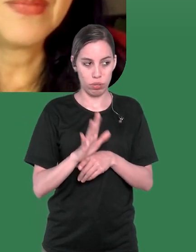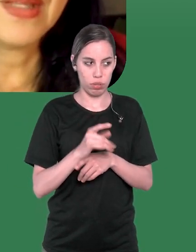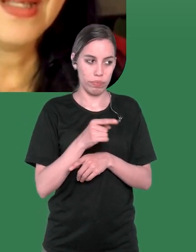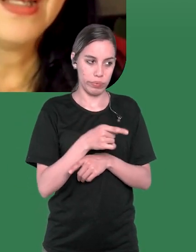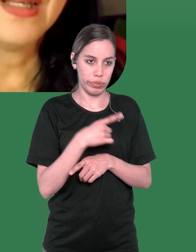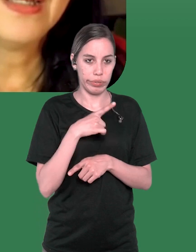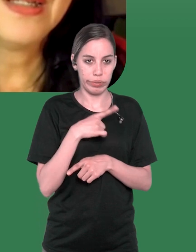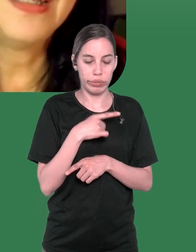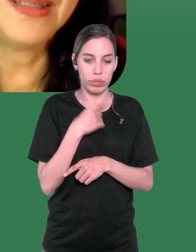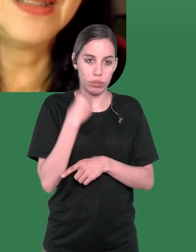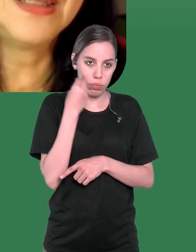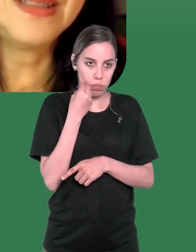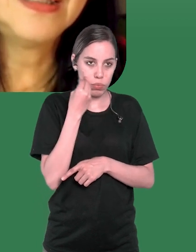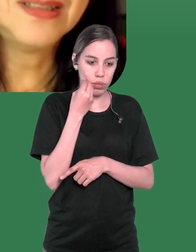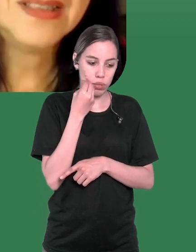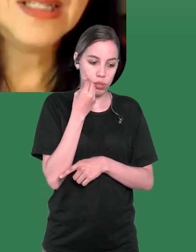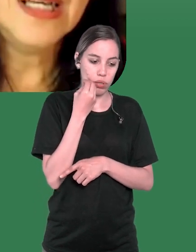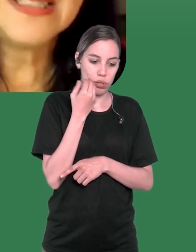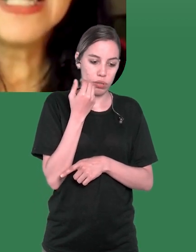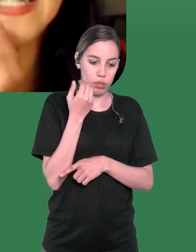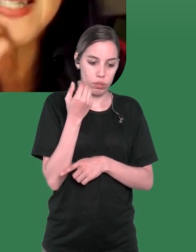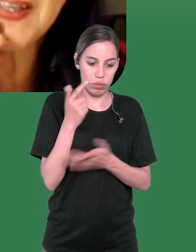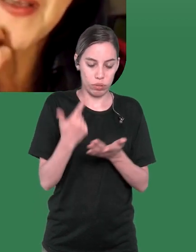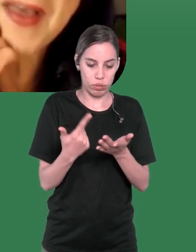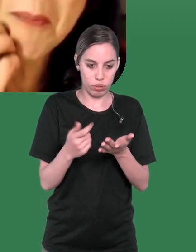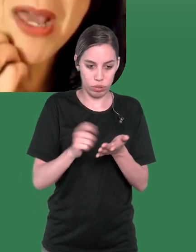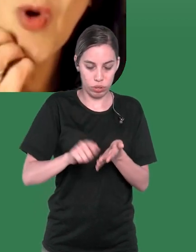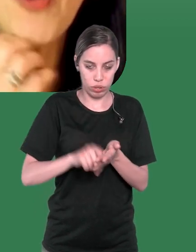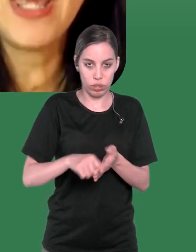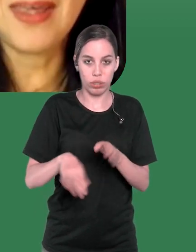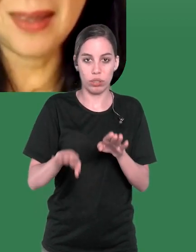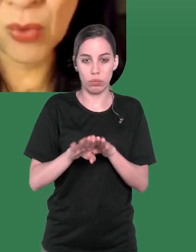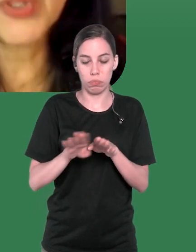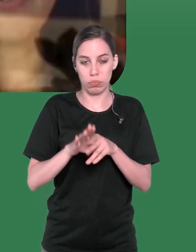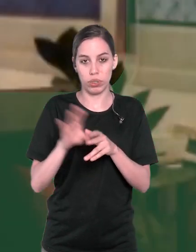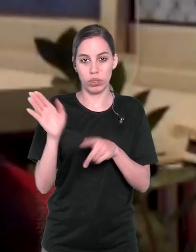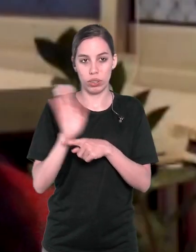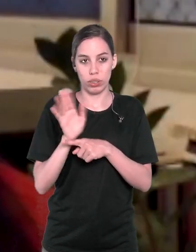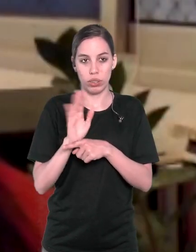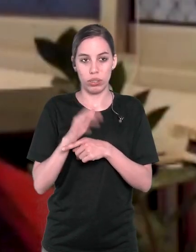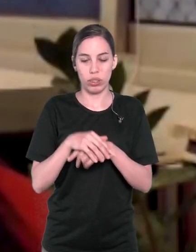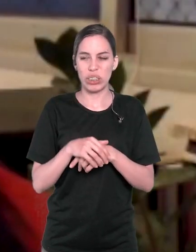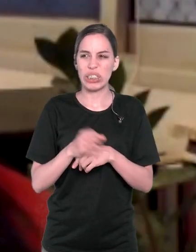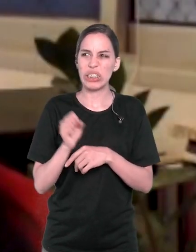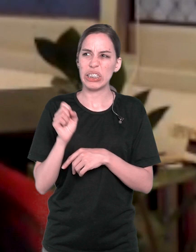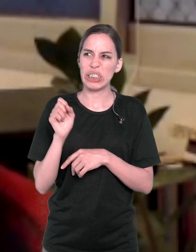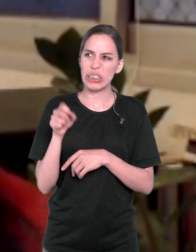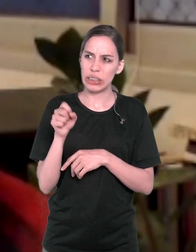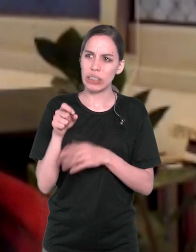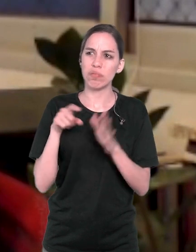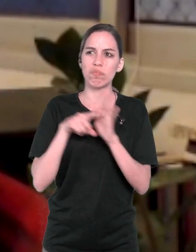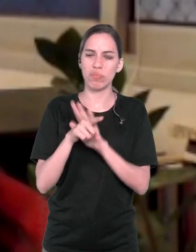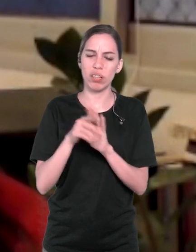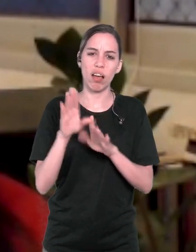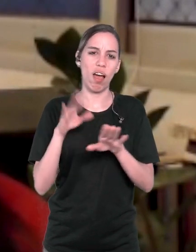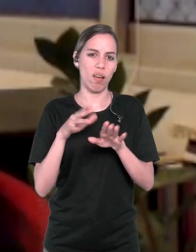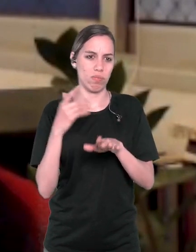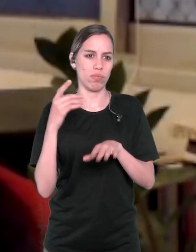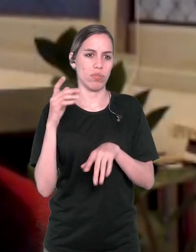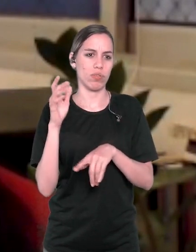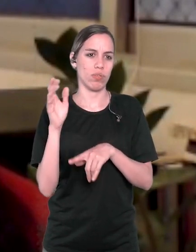em literatura e cinema. Sim, eu percorri alguns filmes, mas eu não me